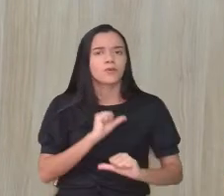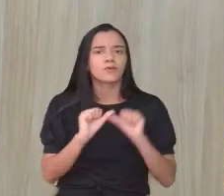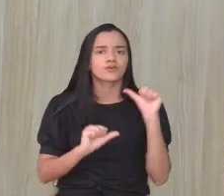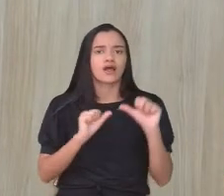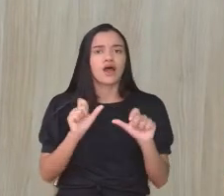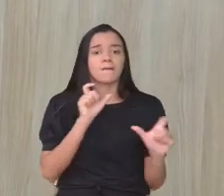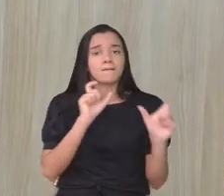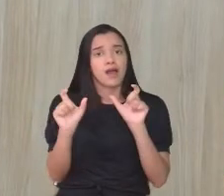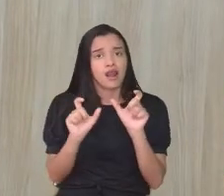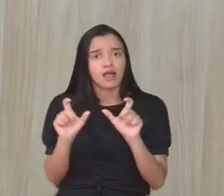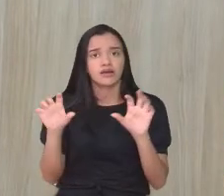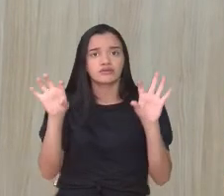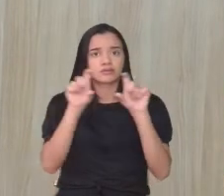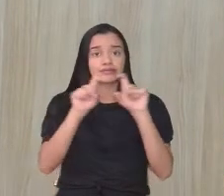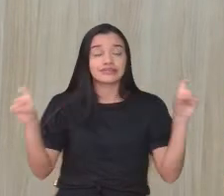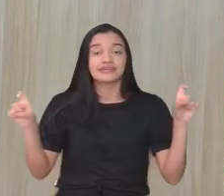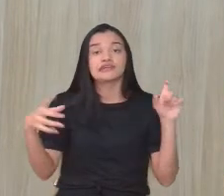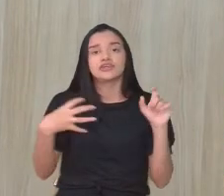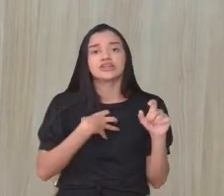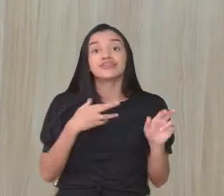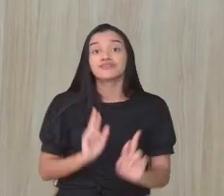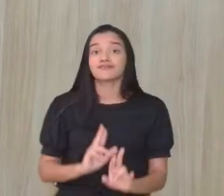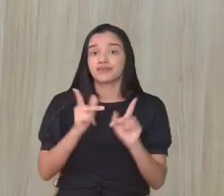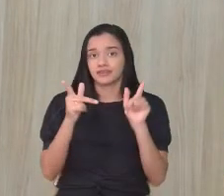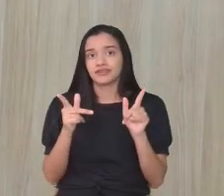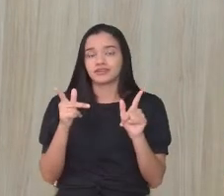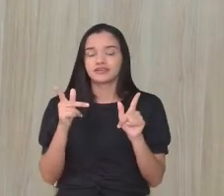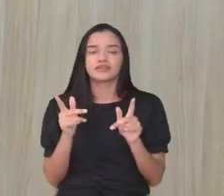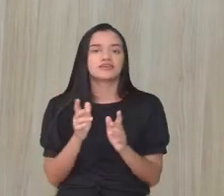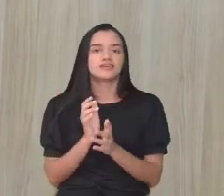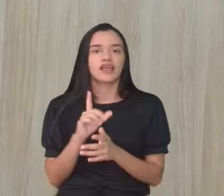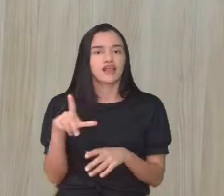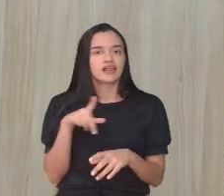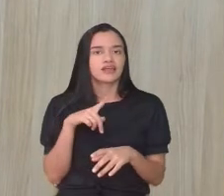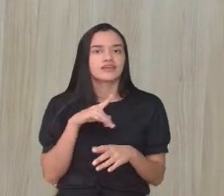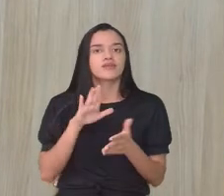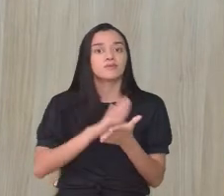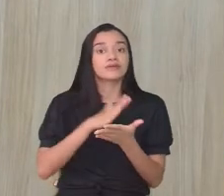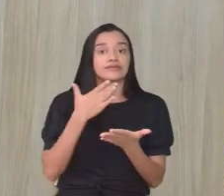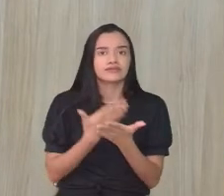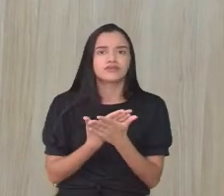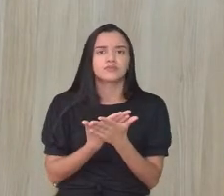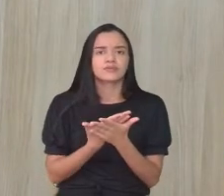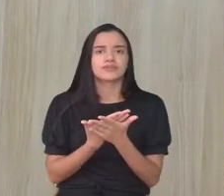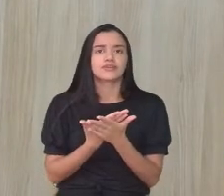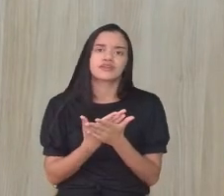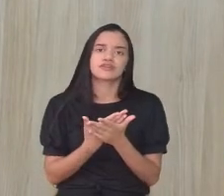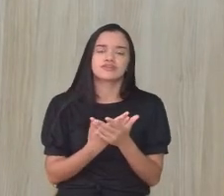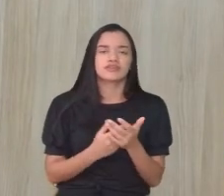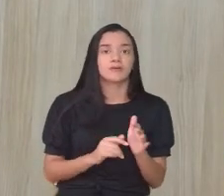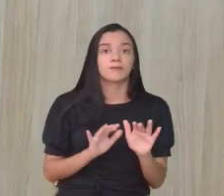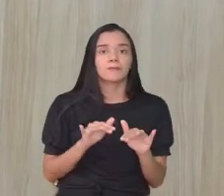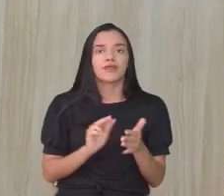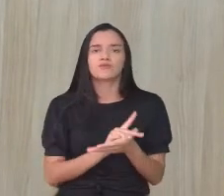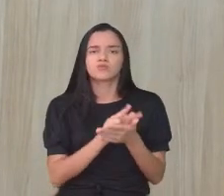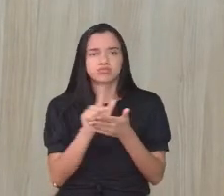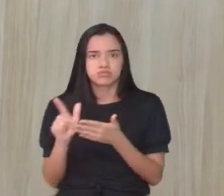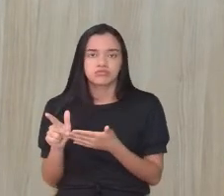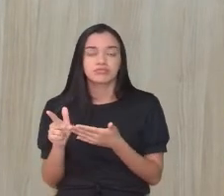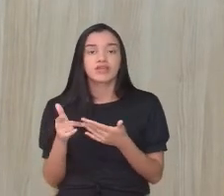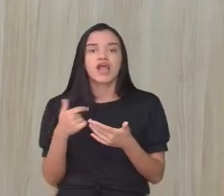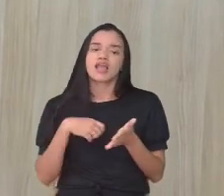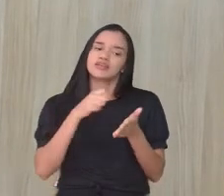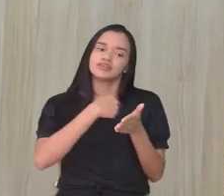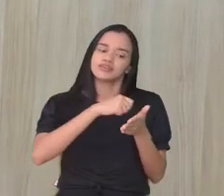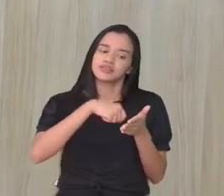e com isso dar um outro sentido a ela, fazer com que gere uma interpretação dúbia, etc. Então,